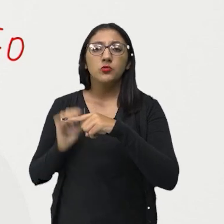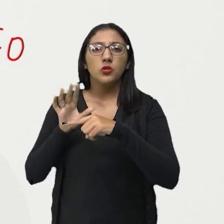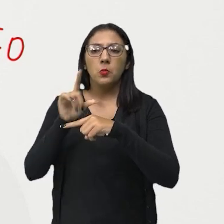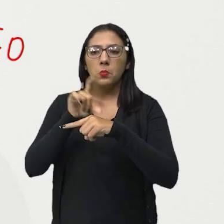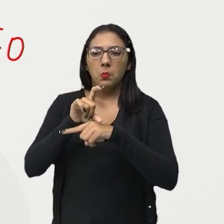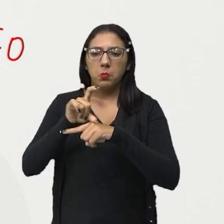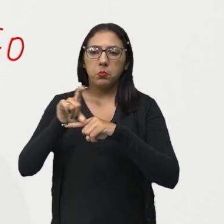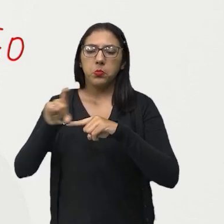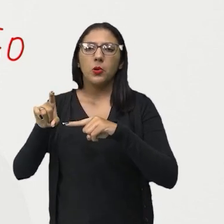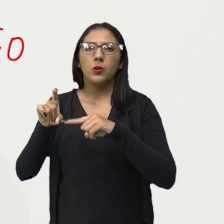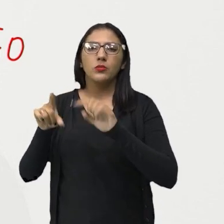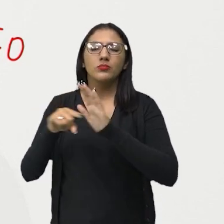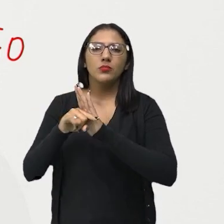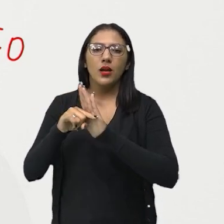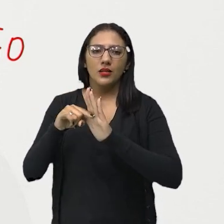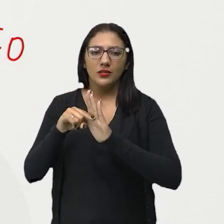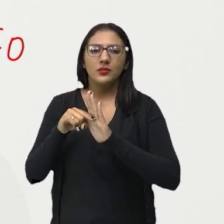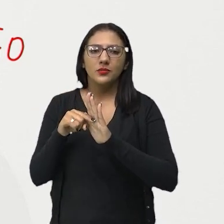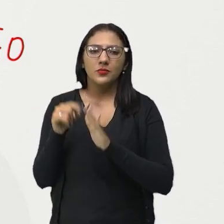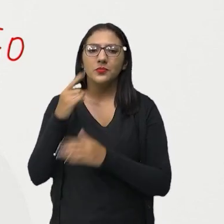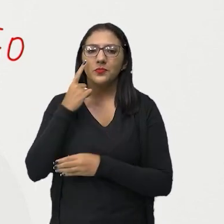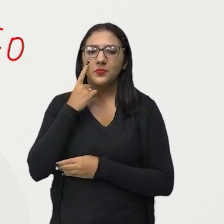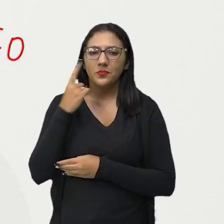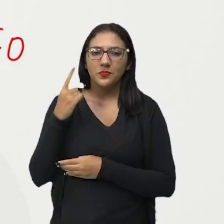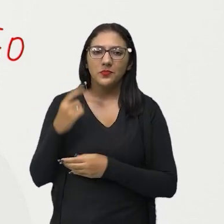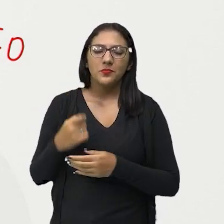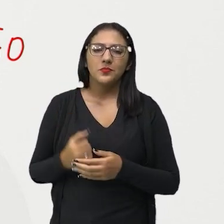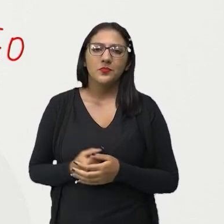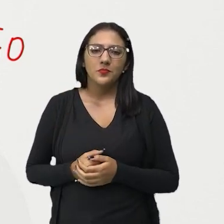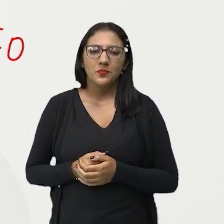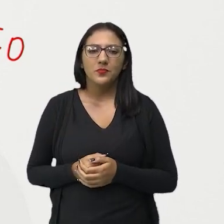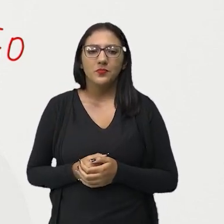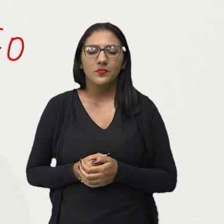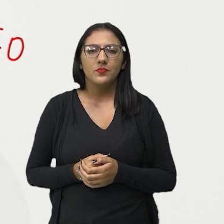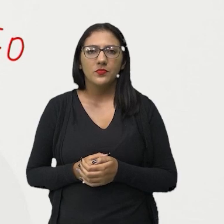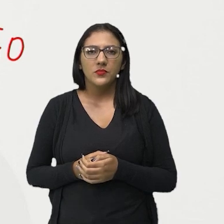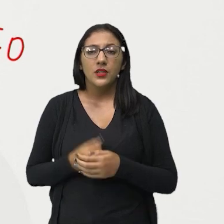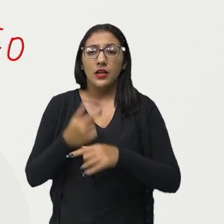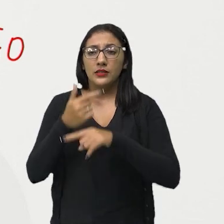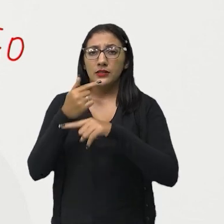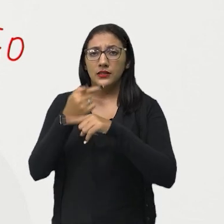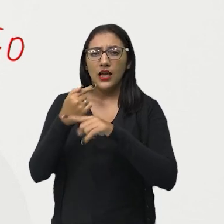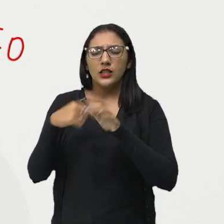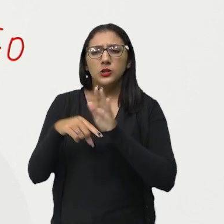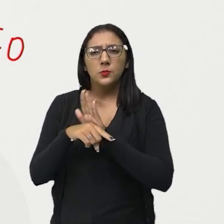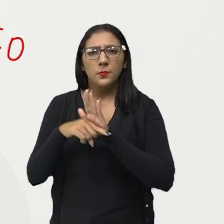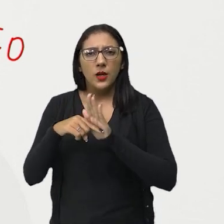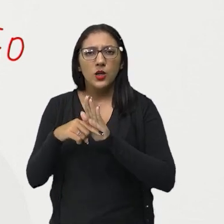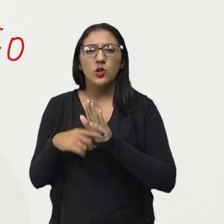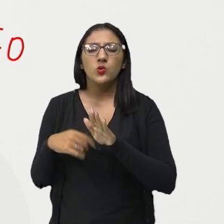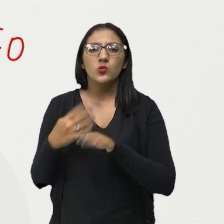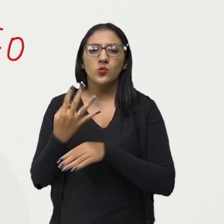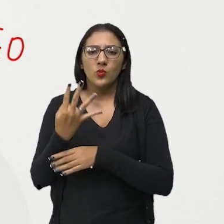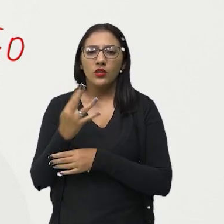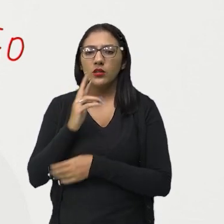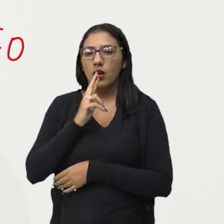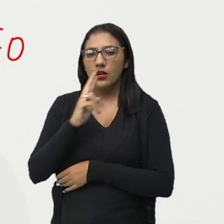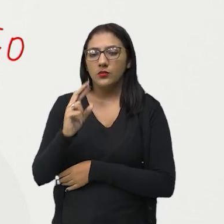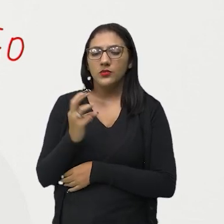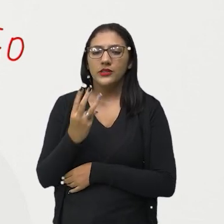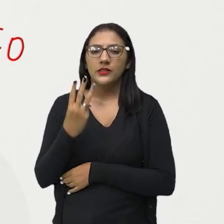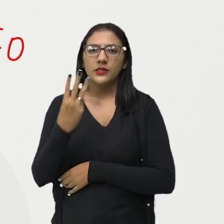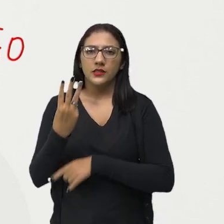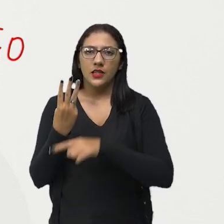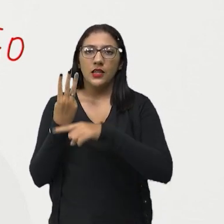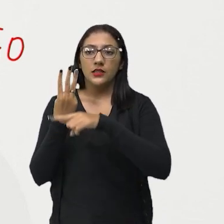realizar apenas o 7 menos 4 aqui nos numeradores. 7 menos 4,